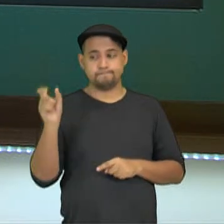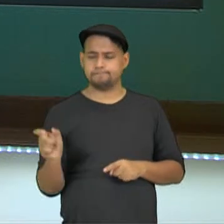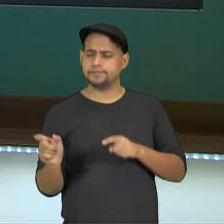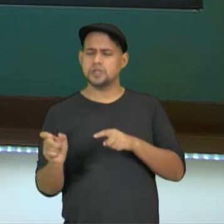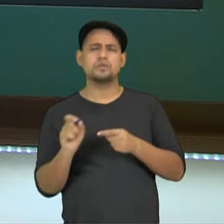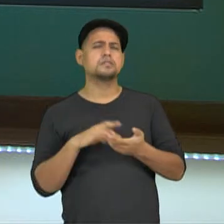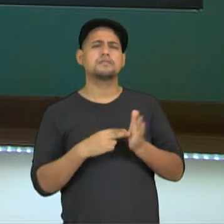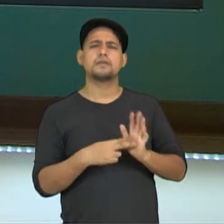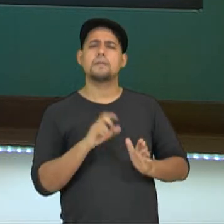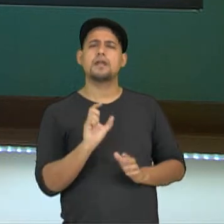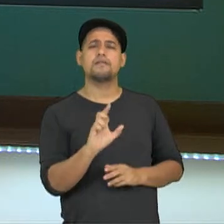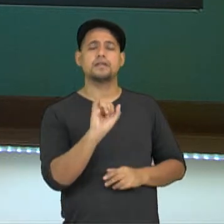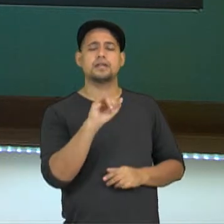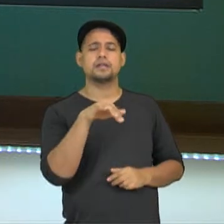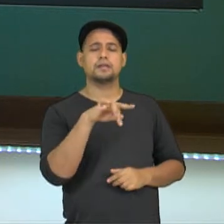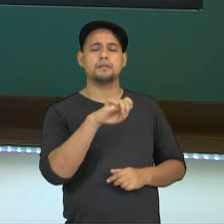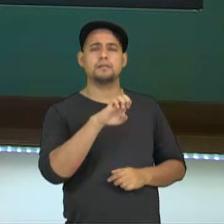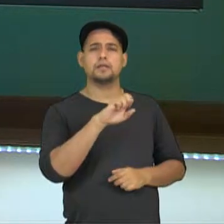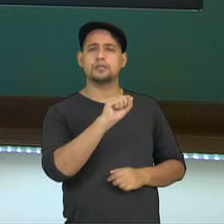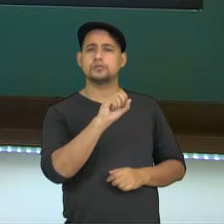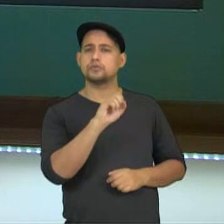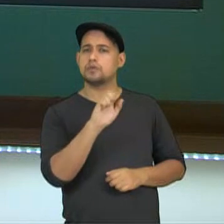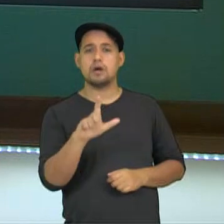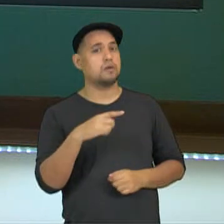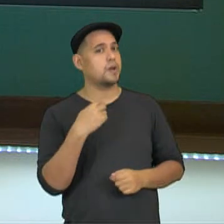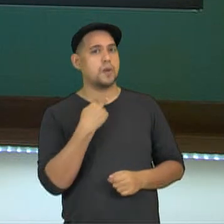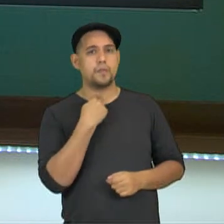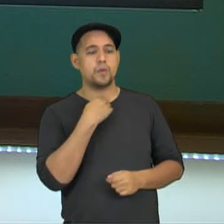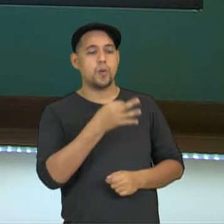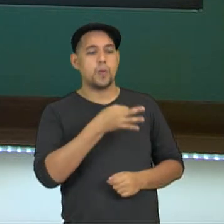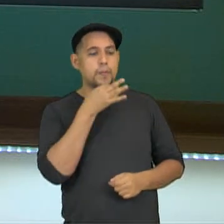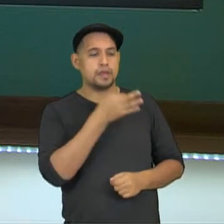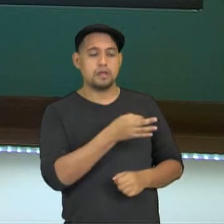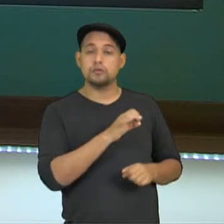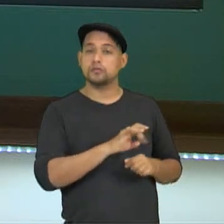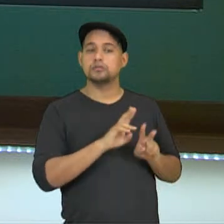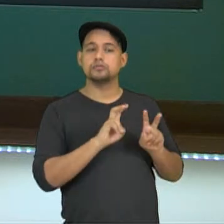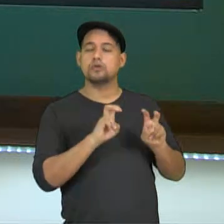que é impessoal? Não traz opinião, que possui o intuito